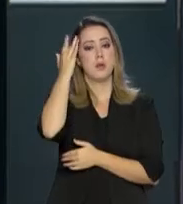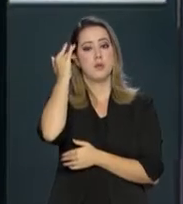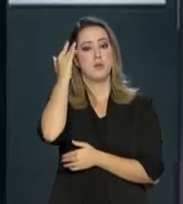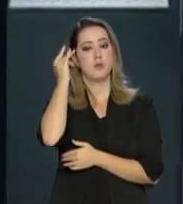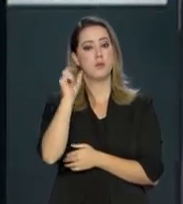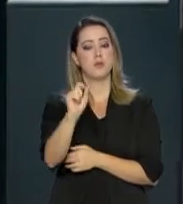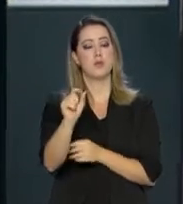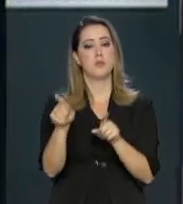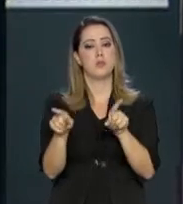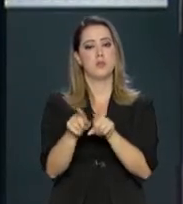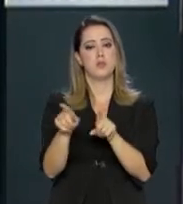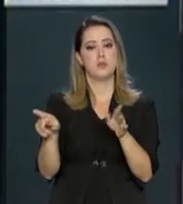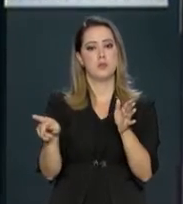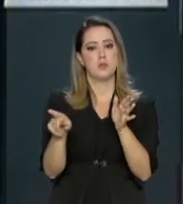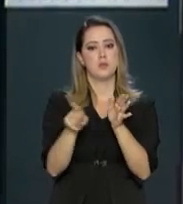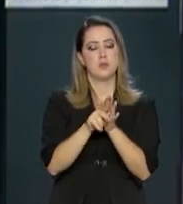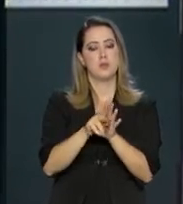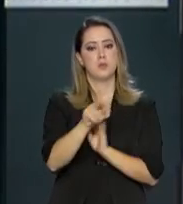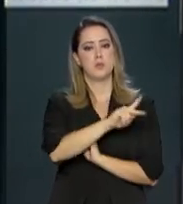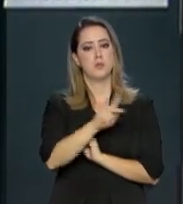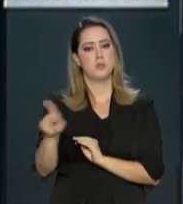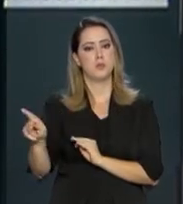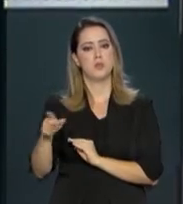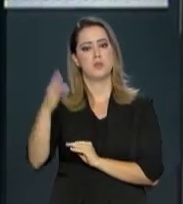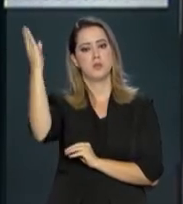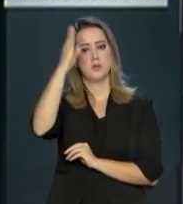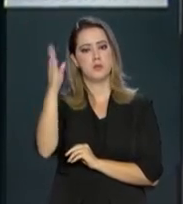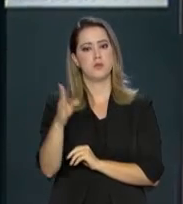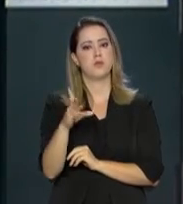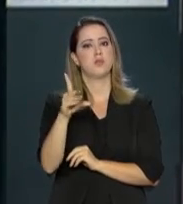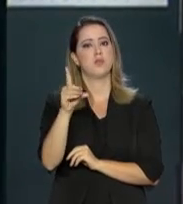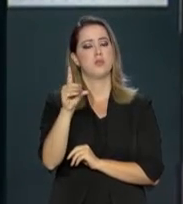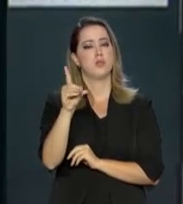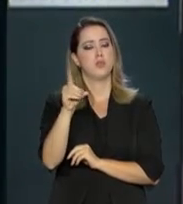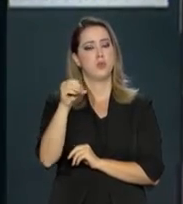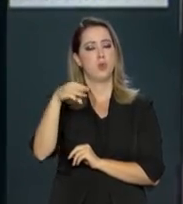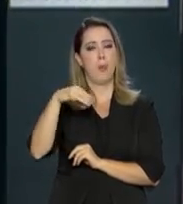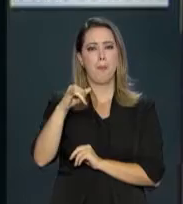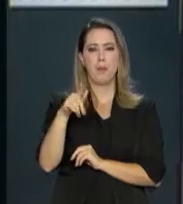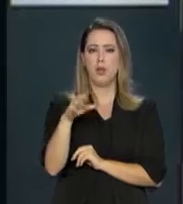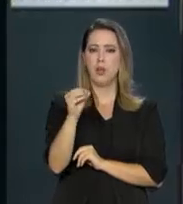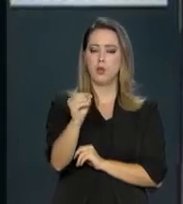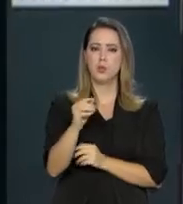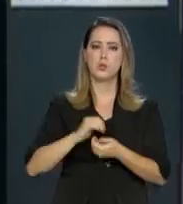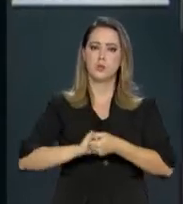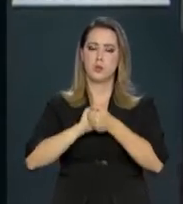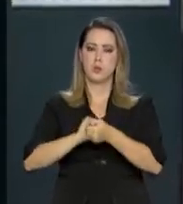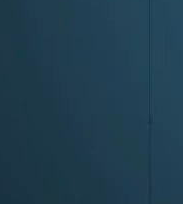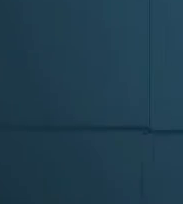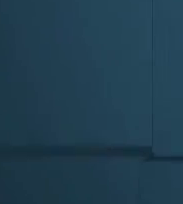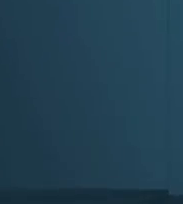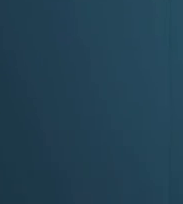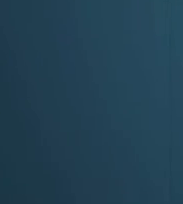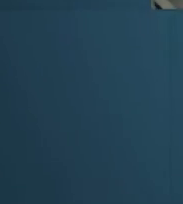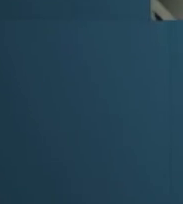ato próprio da Presidência da República, a Domingos Alzugaray. Meu cumprimento a todos.